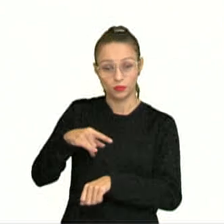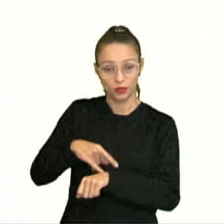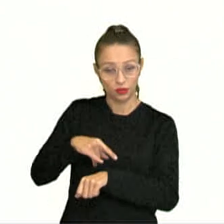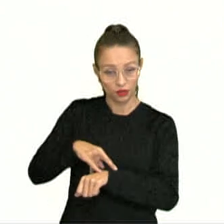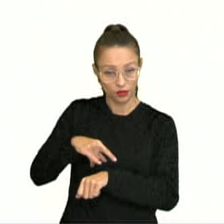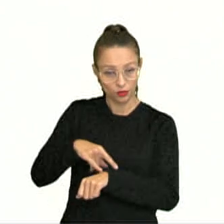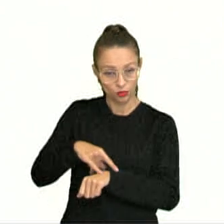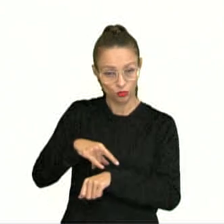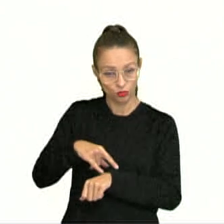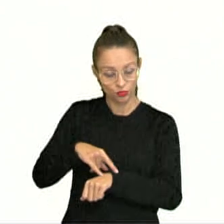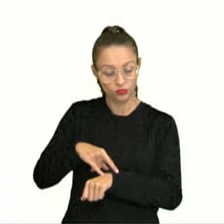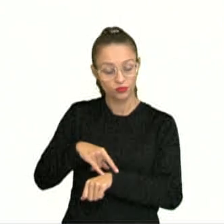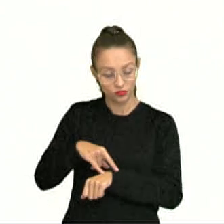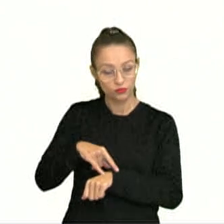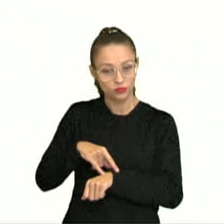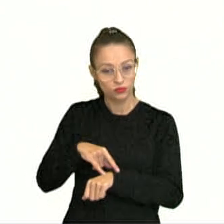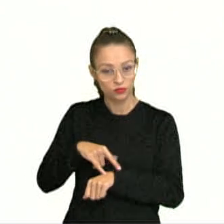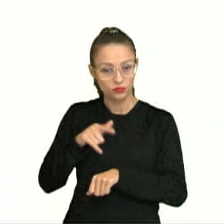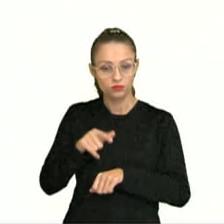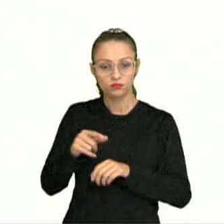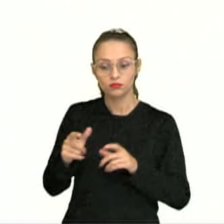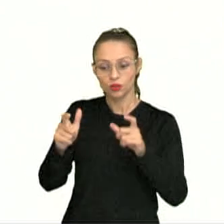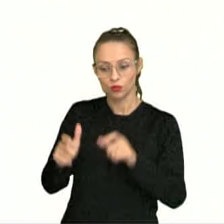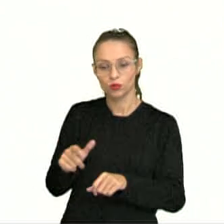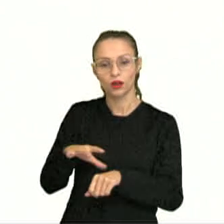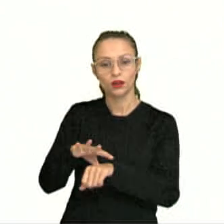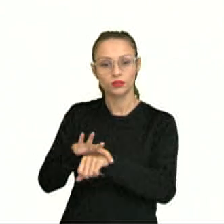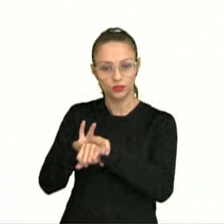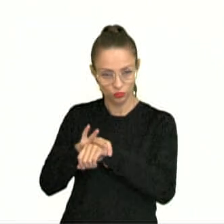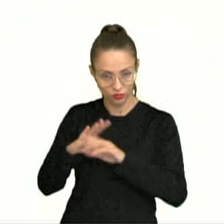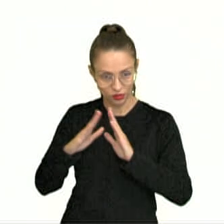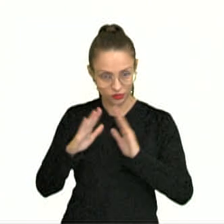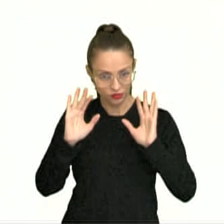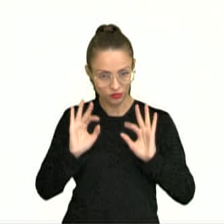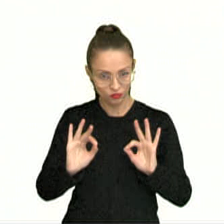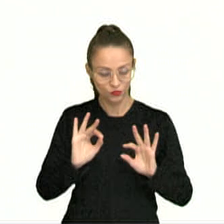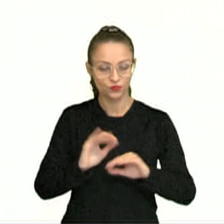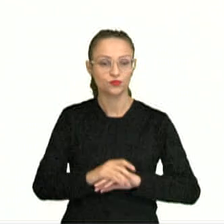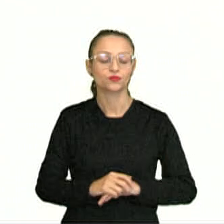banheiro, ele considera um lugar seguro da casa, certo?